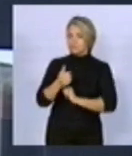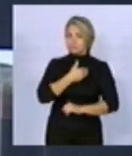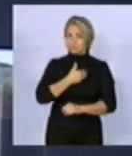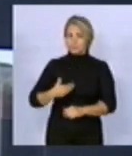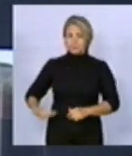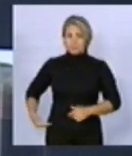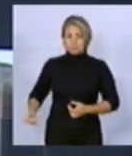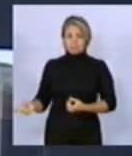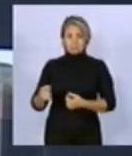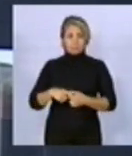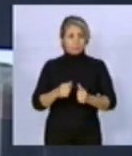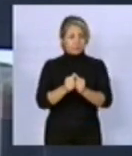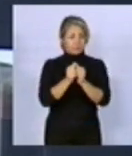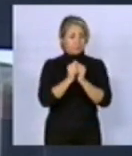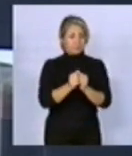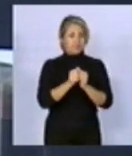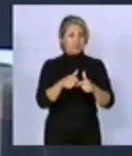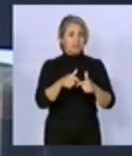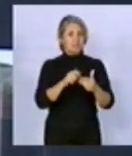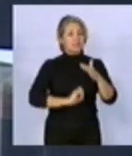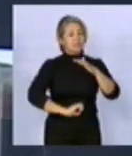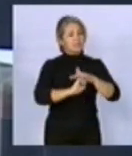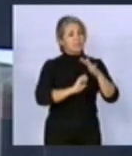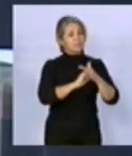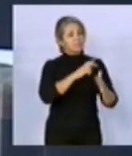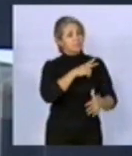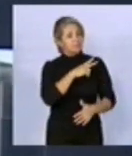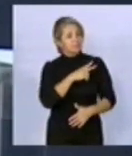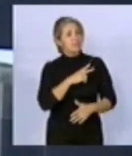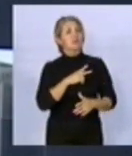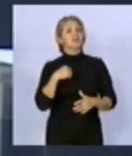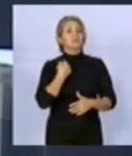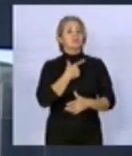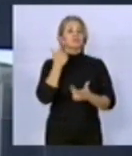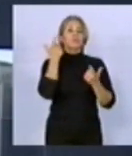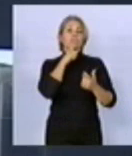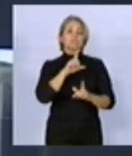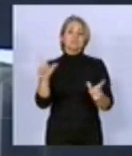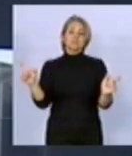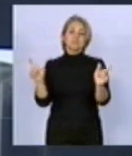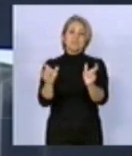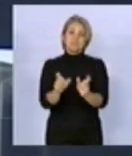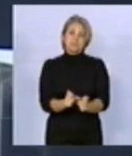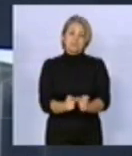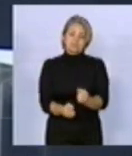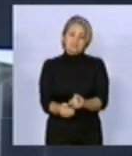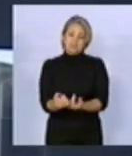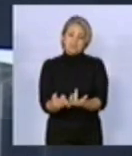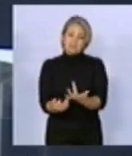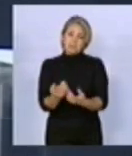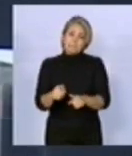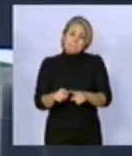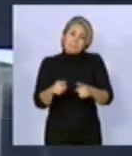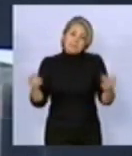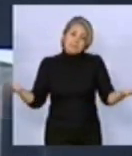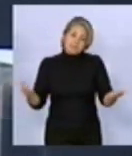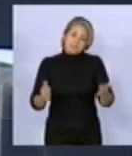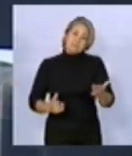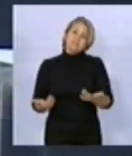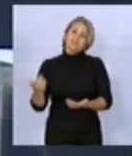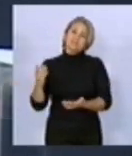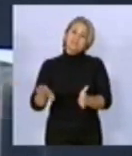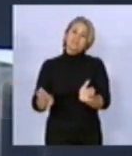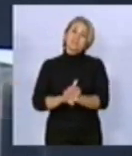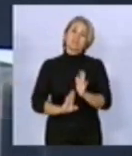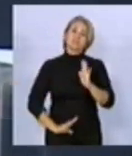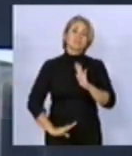iniciativa privada se conseguirmos realmente reduzir substancialmente aqui agora chegamos no limite